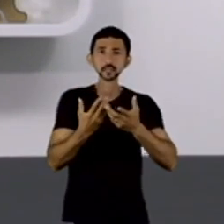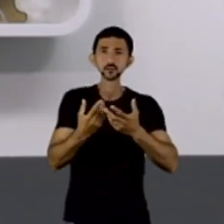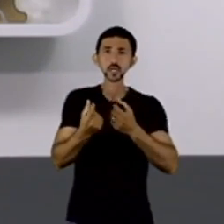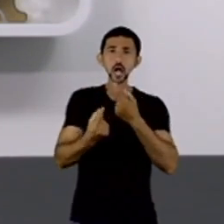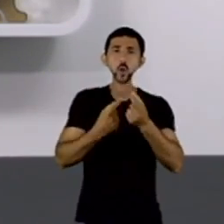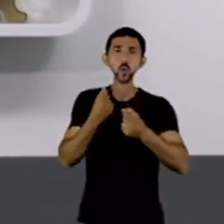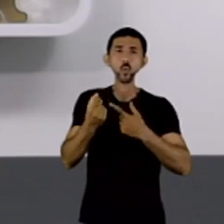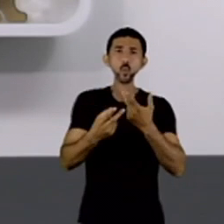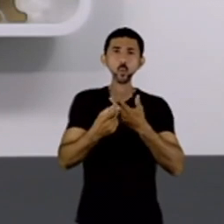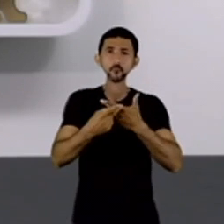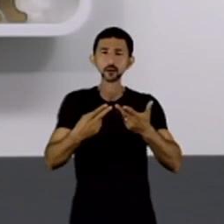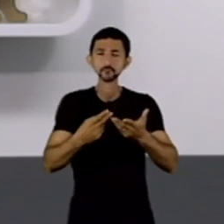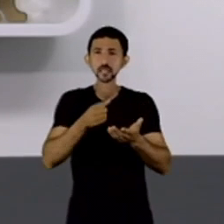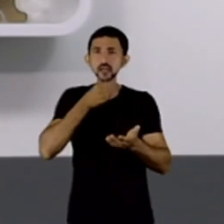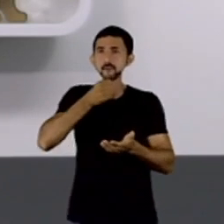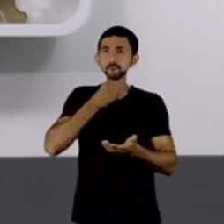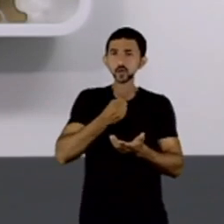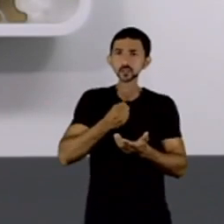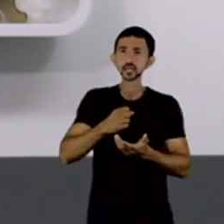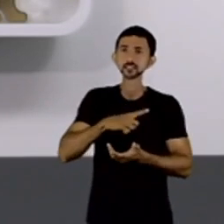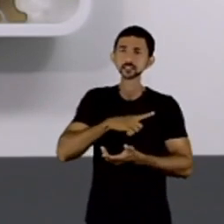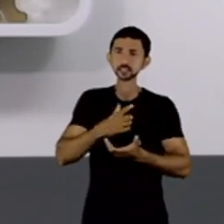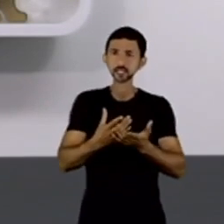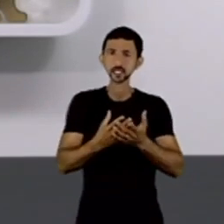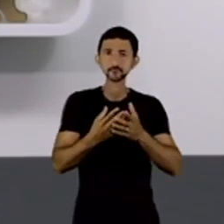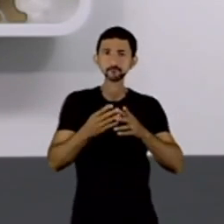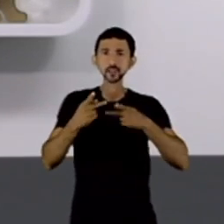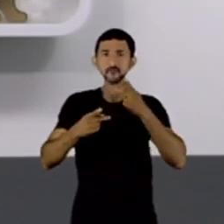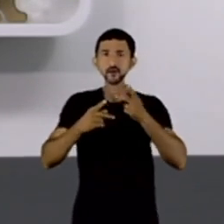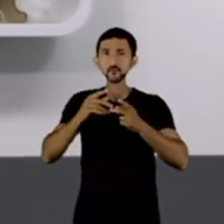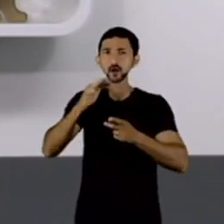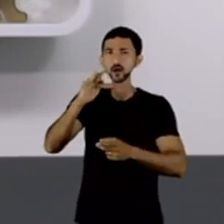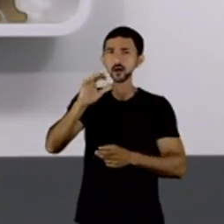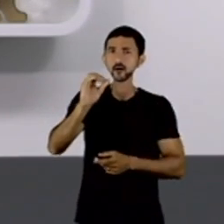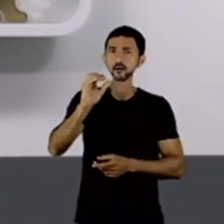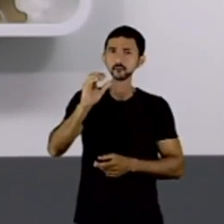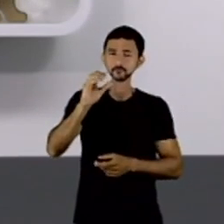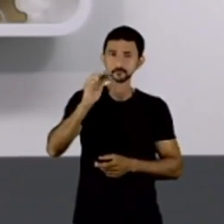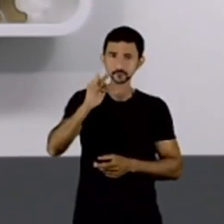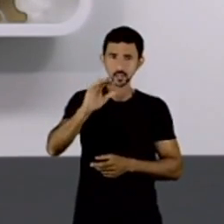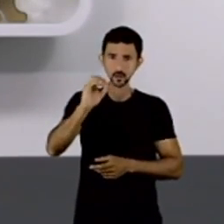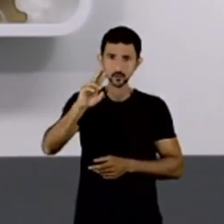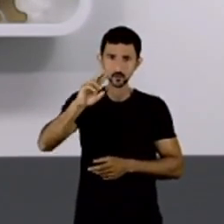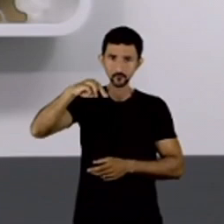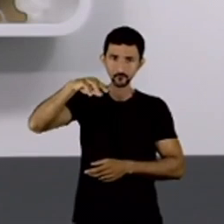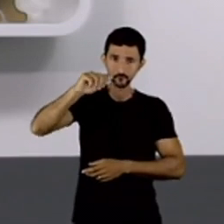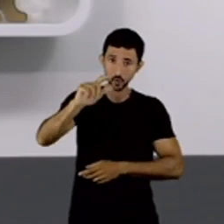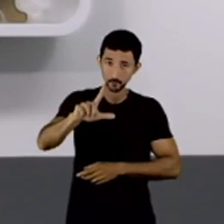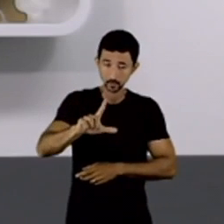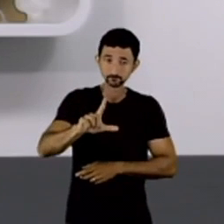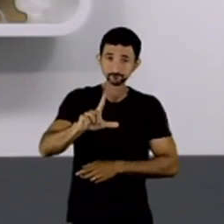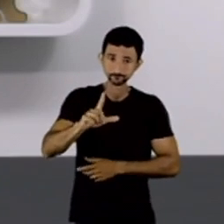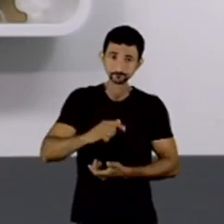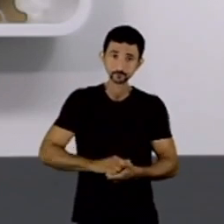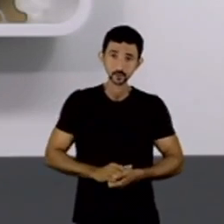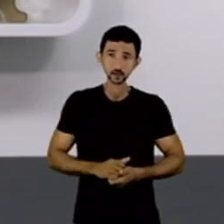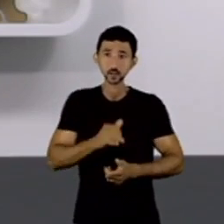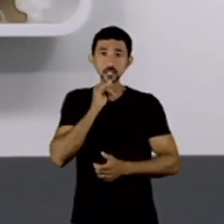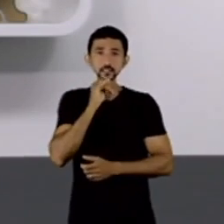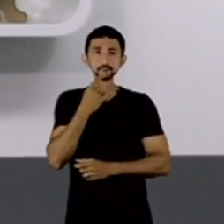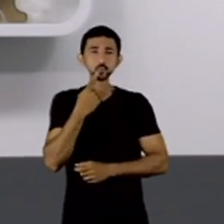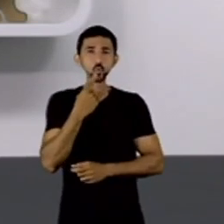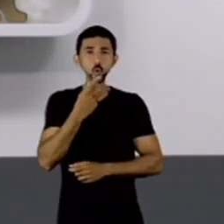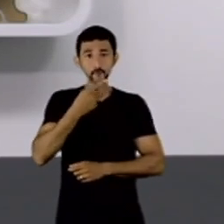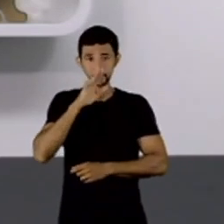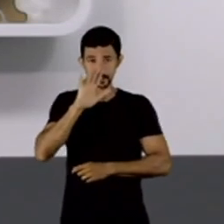algumas reportagens se valem muito mais do nível formal, tá bem? Que do nível informal. Então, o que eu